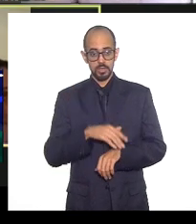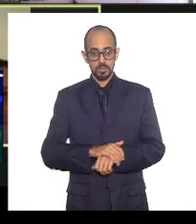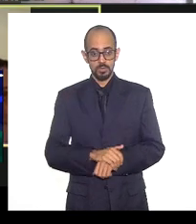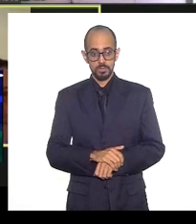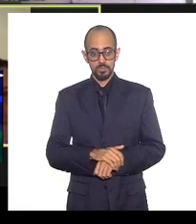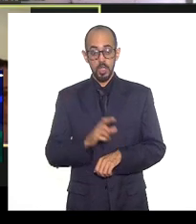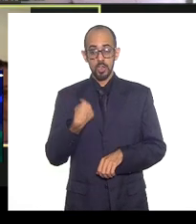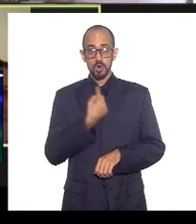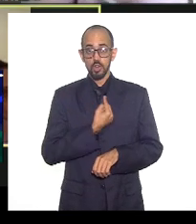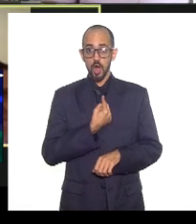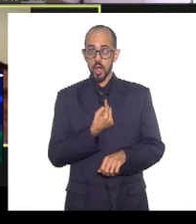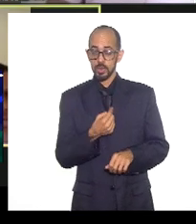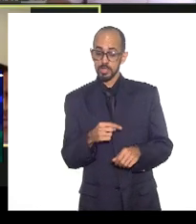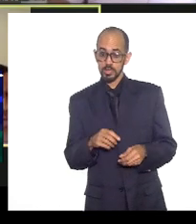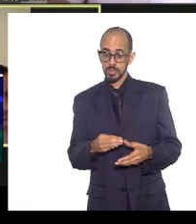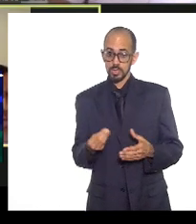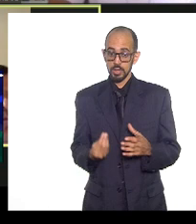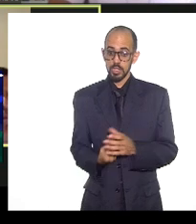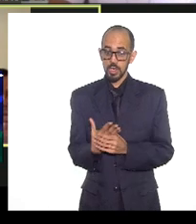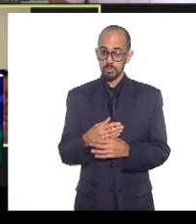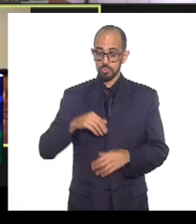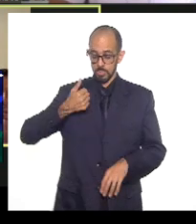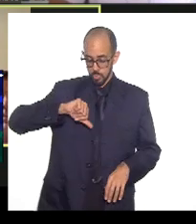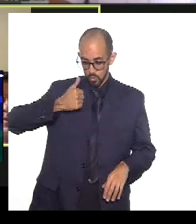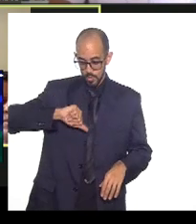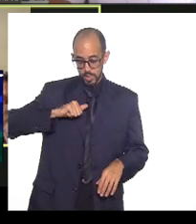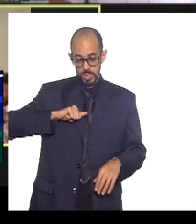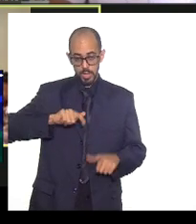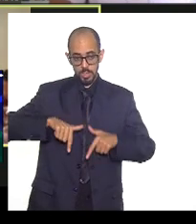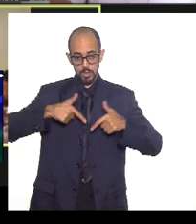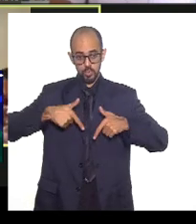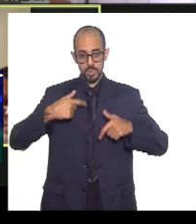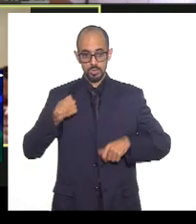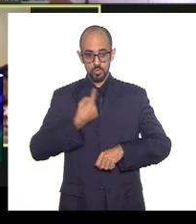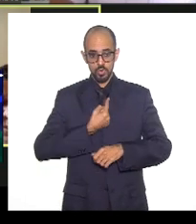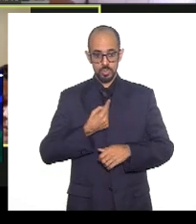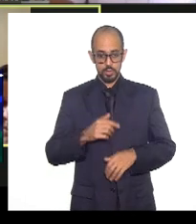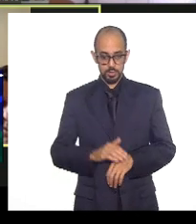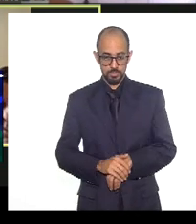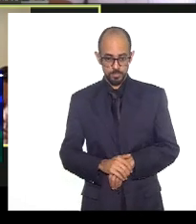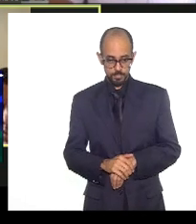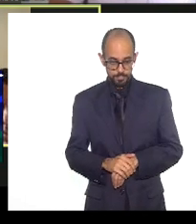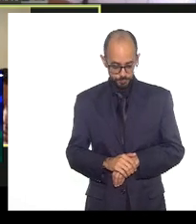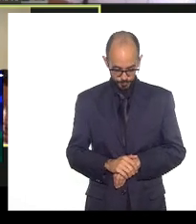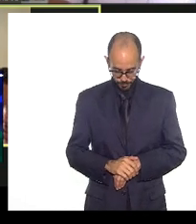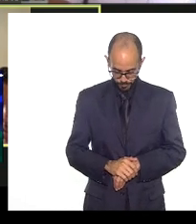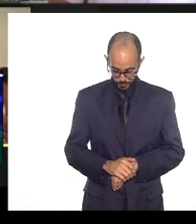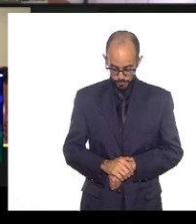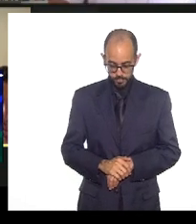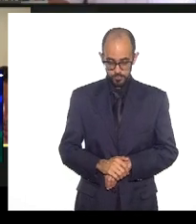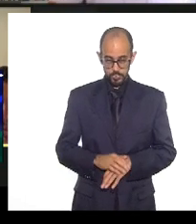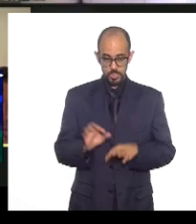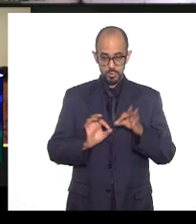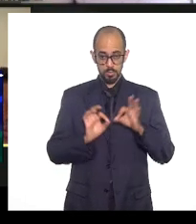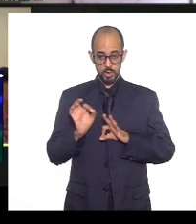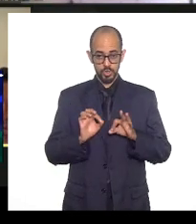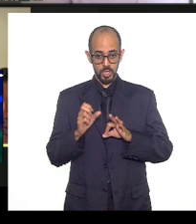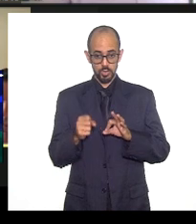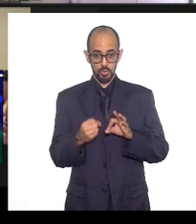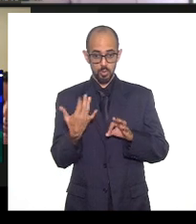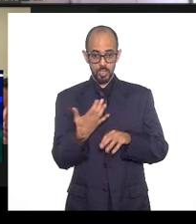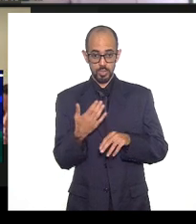A gente qualifica a nossa atuação parlamentar. Esse projeto, quando a gente ressalta, né,